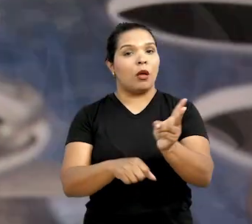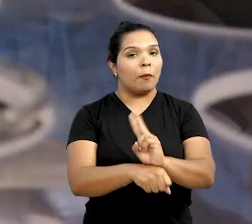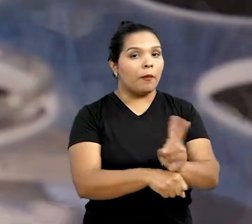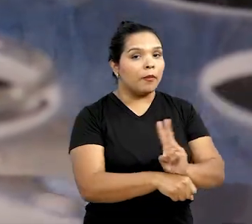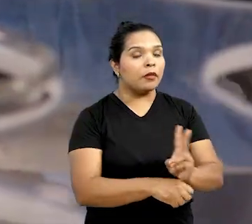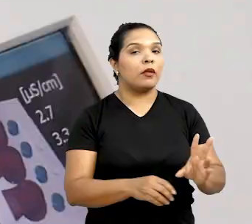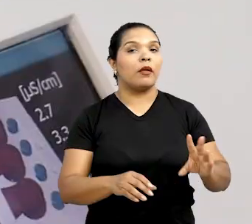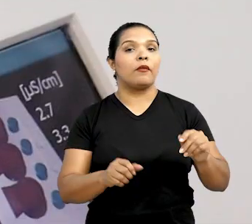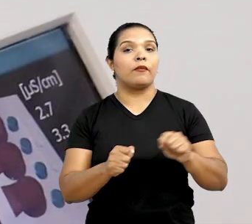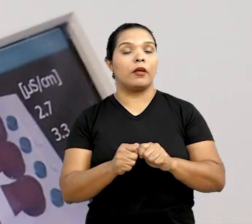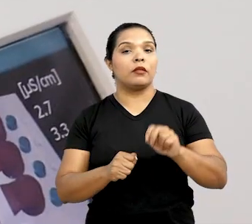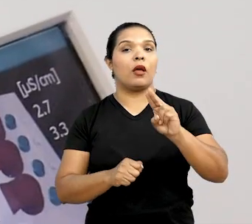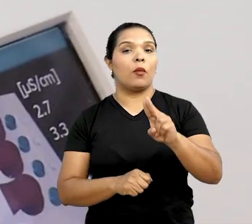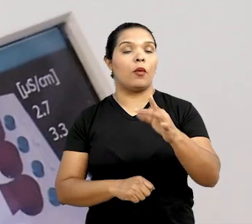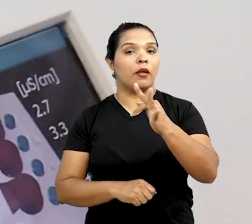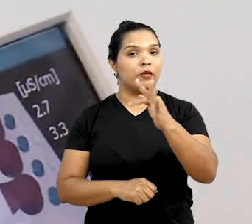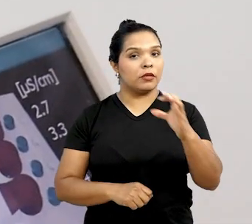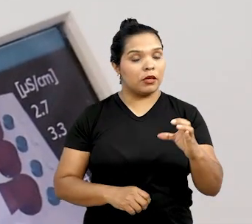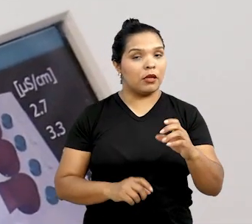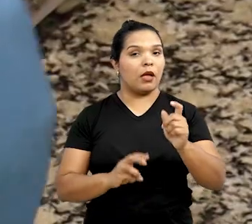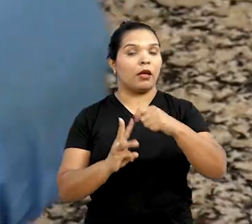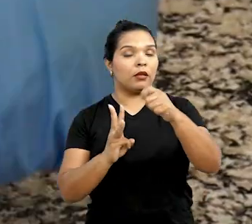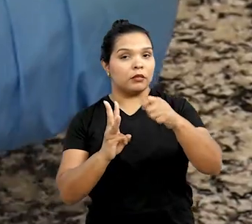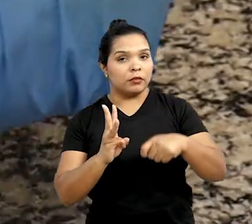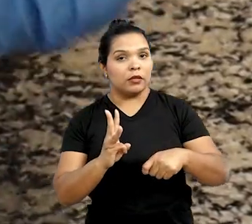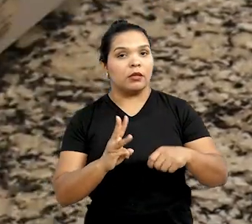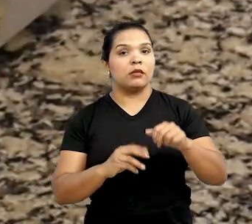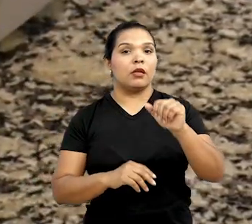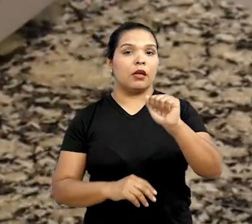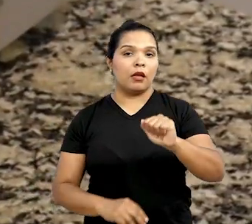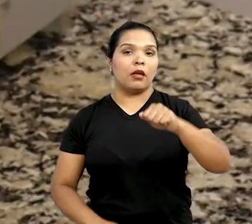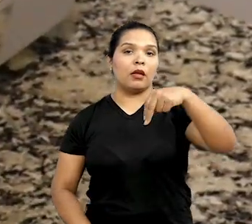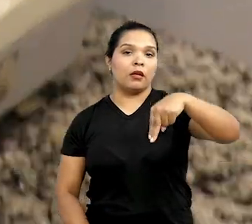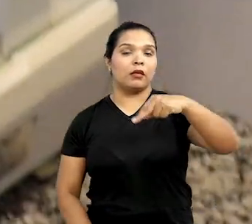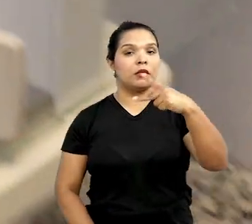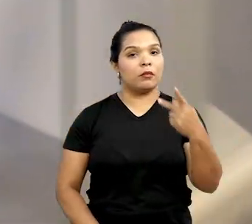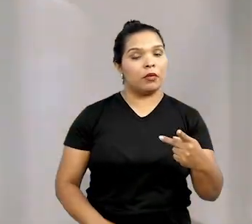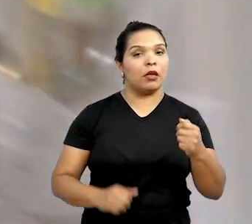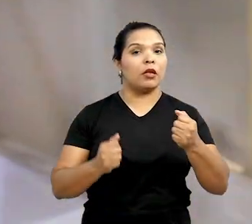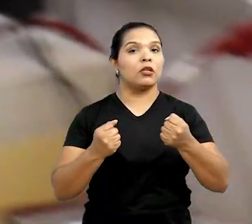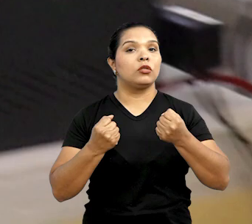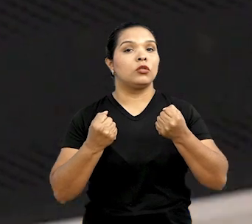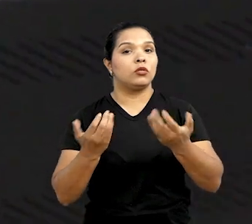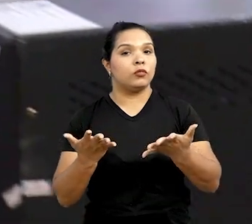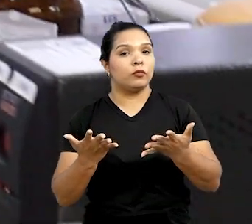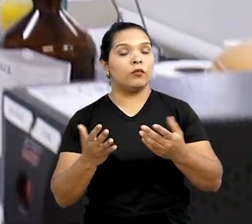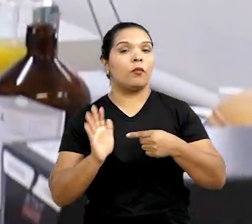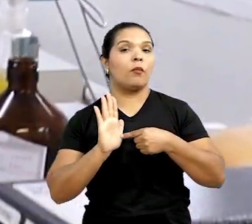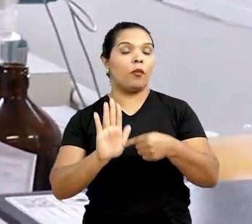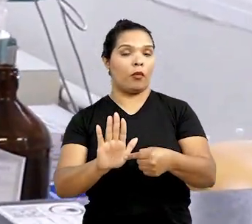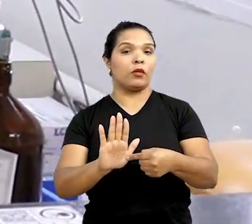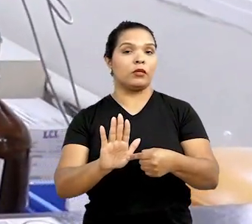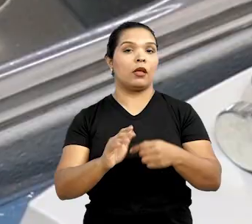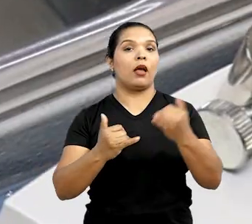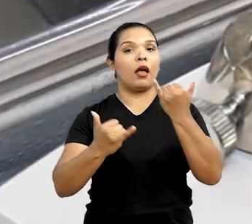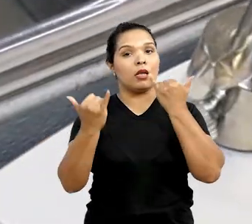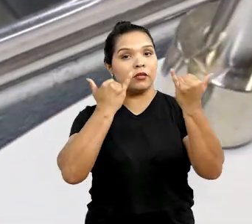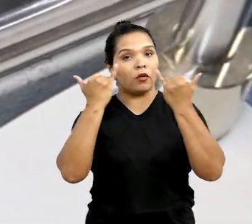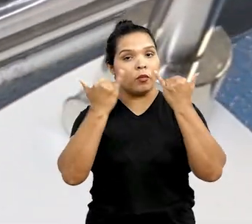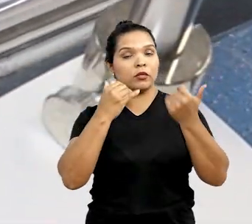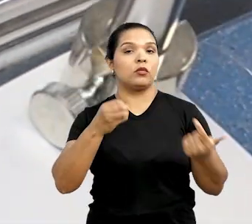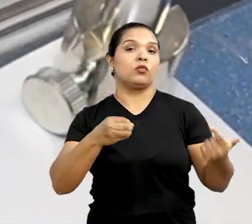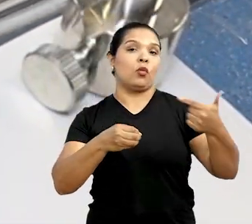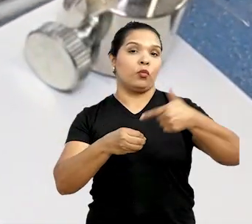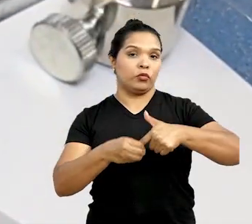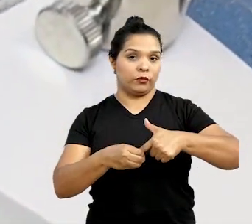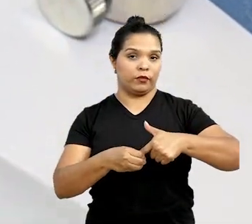monitoramento feito na UFC, a cada 3 meses, a Agência Nacional de Petróleo divulga um relatório com as informações